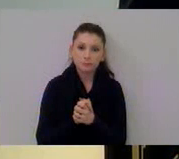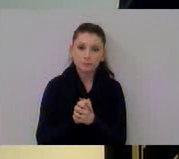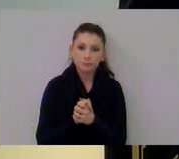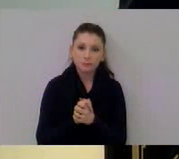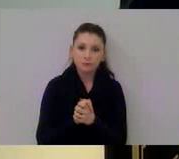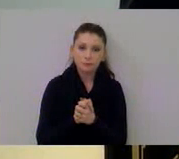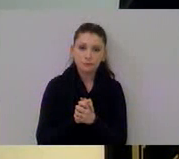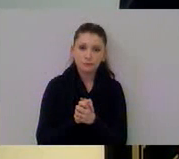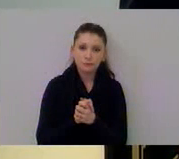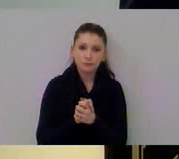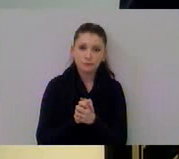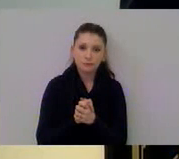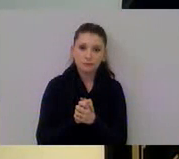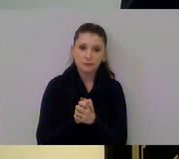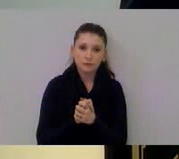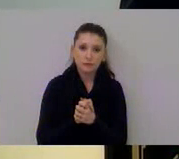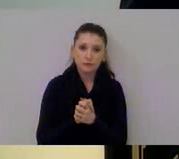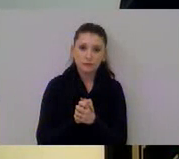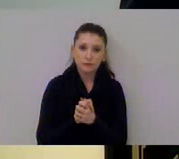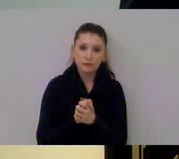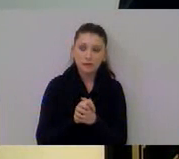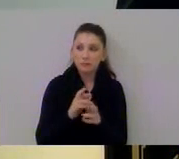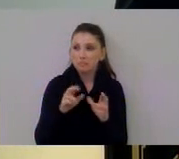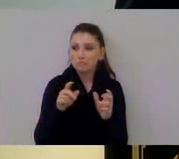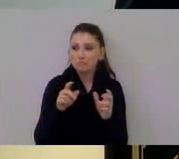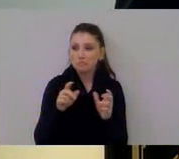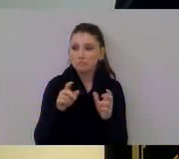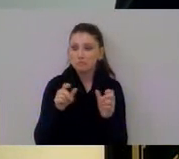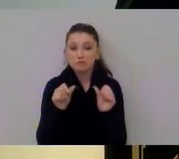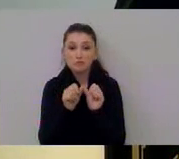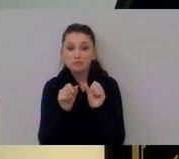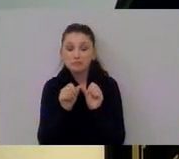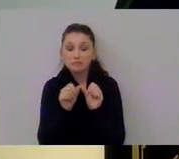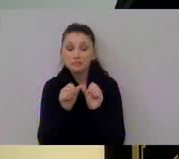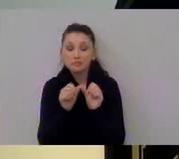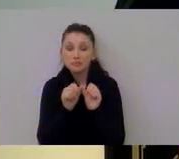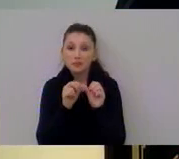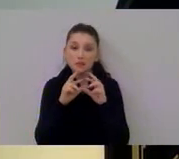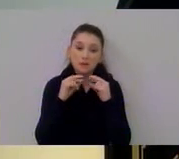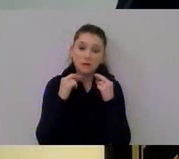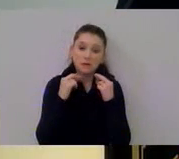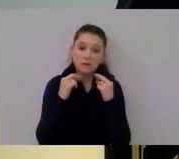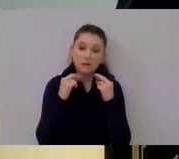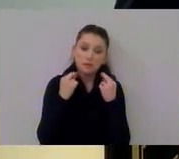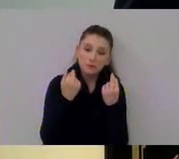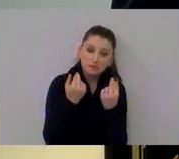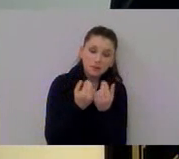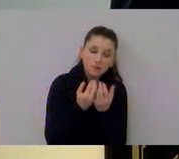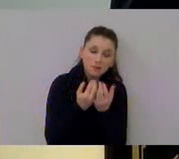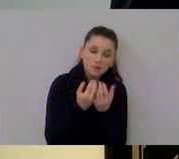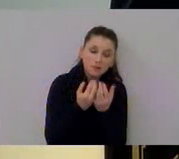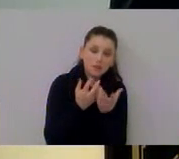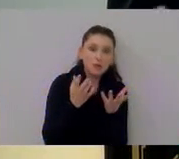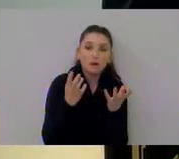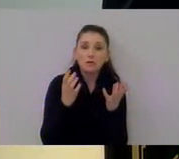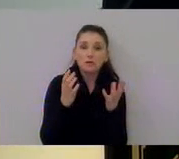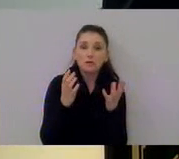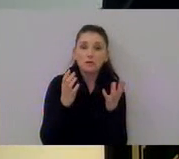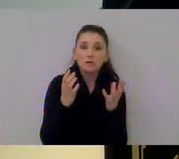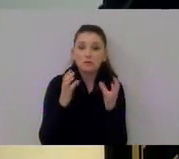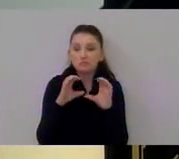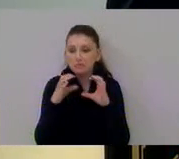as reuniões foram feitas aqui e lá no bairro de vocês a respeito